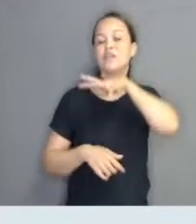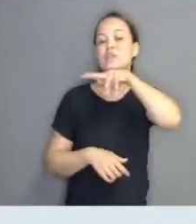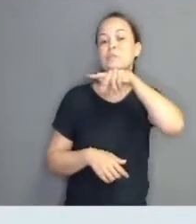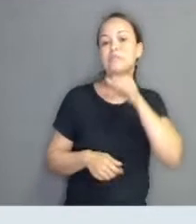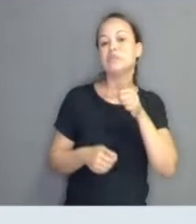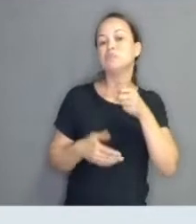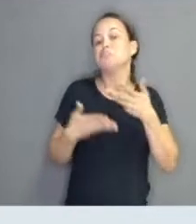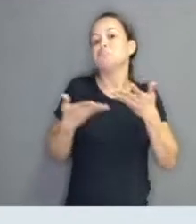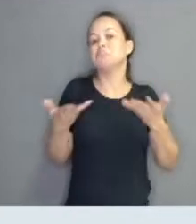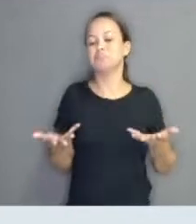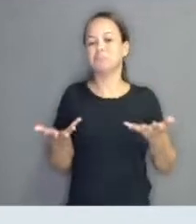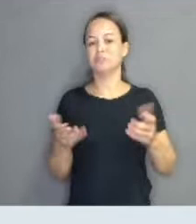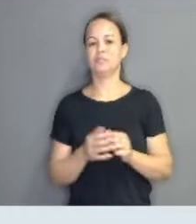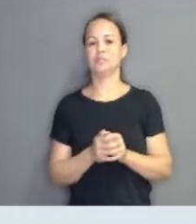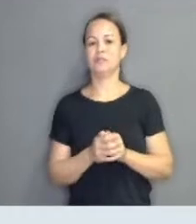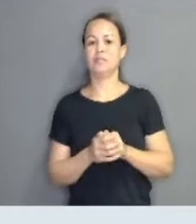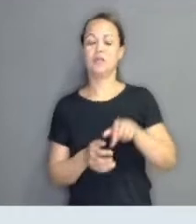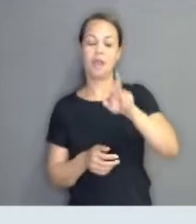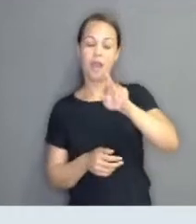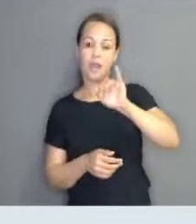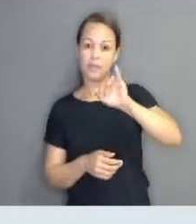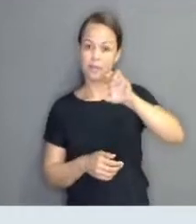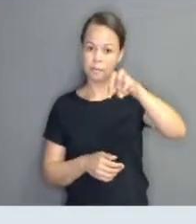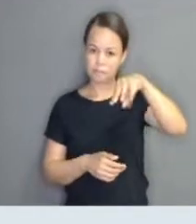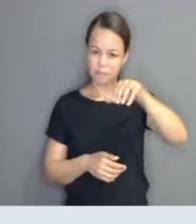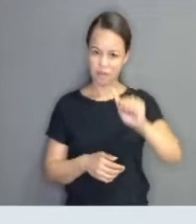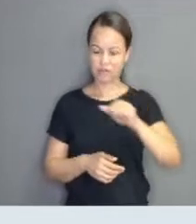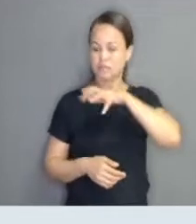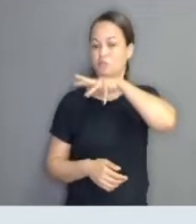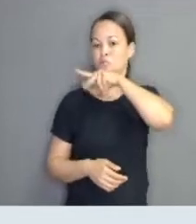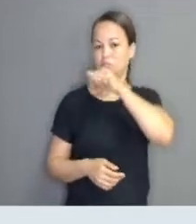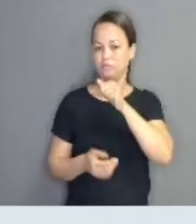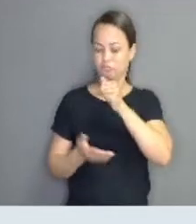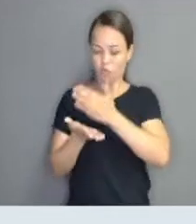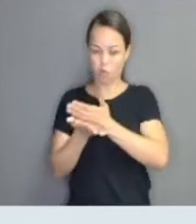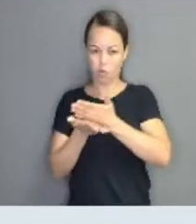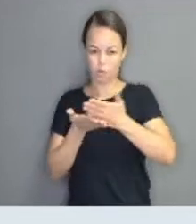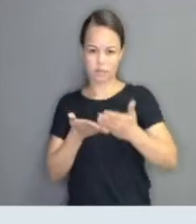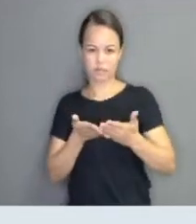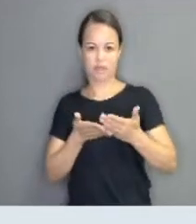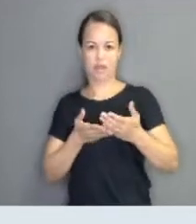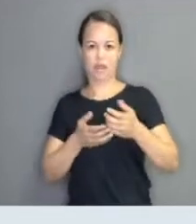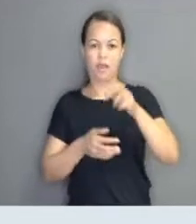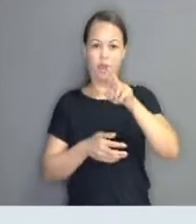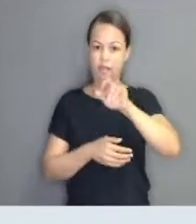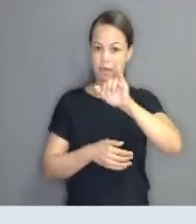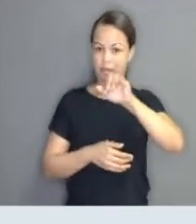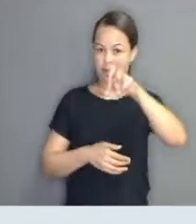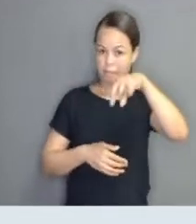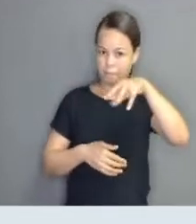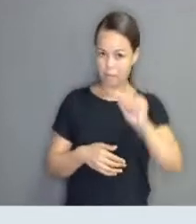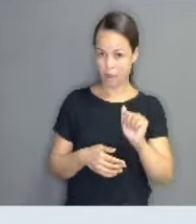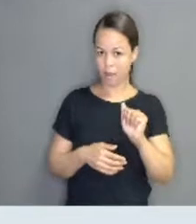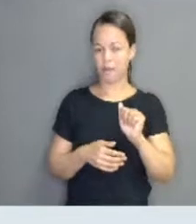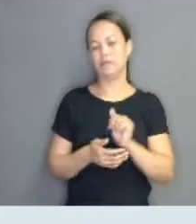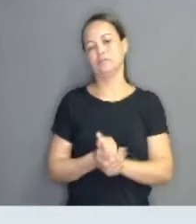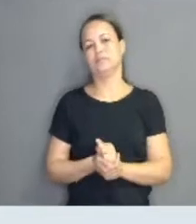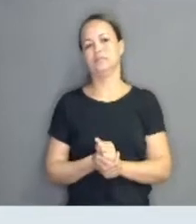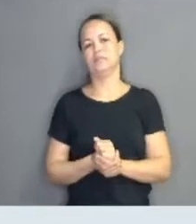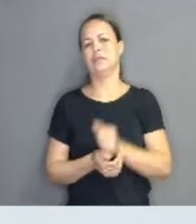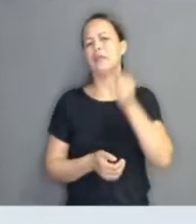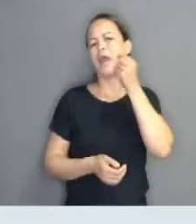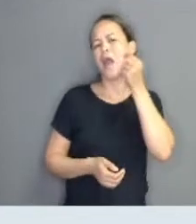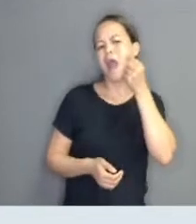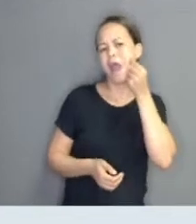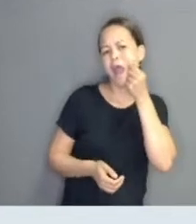EA rima vai ser concursos vamos começar a Remar é rato